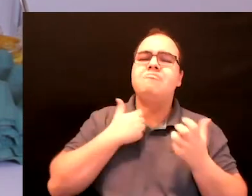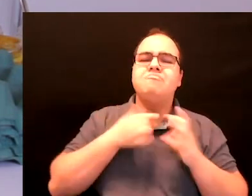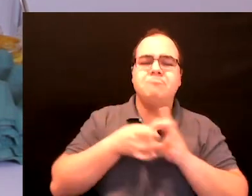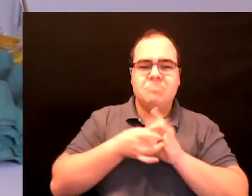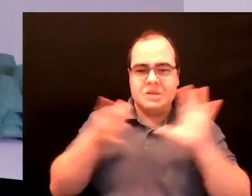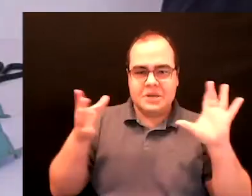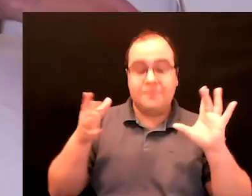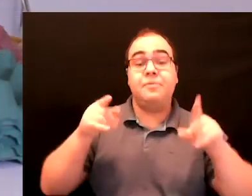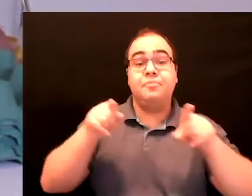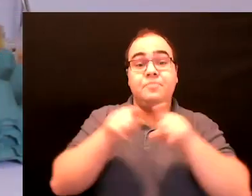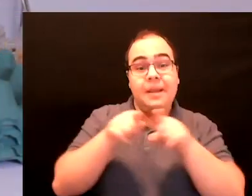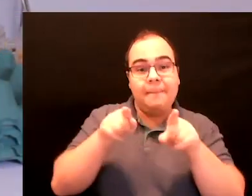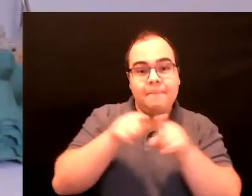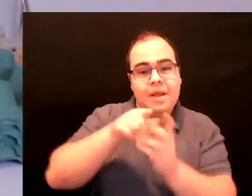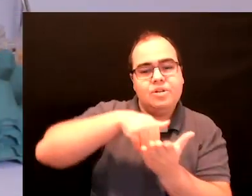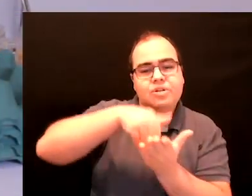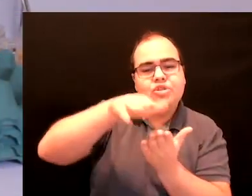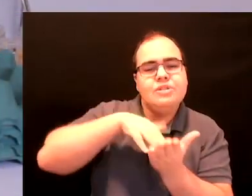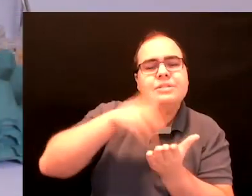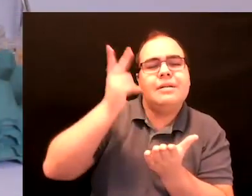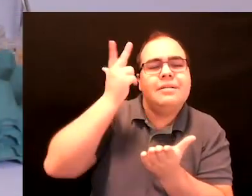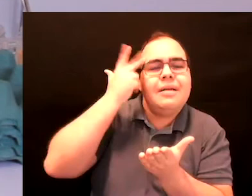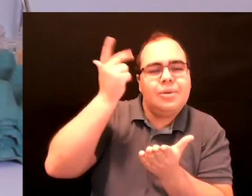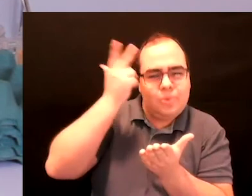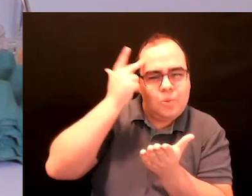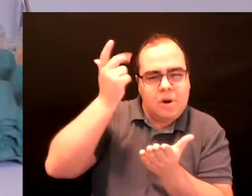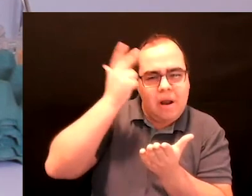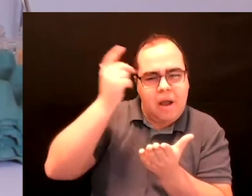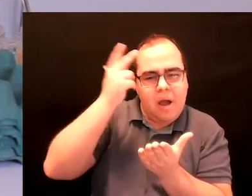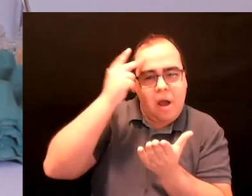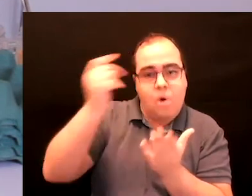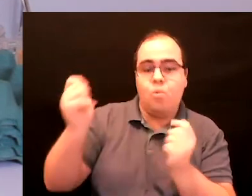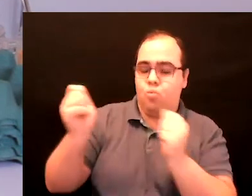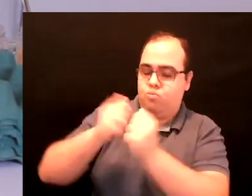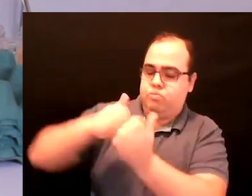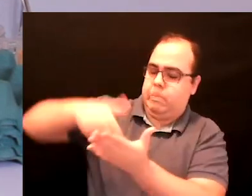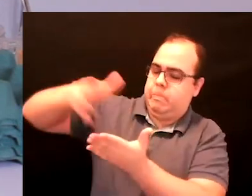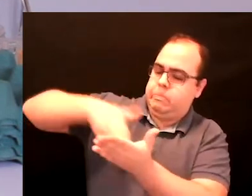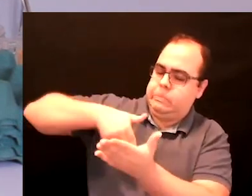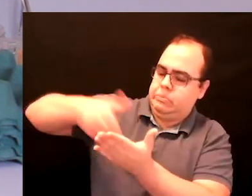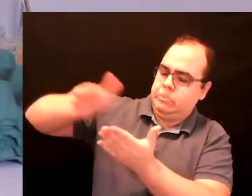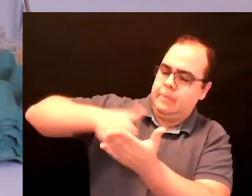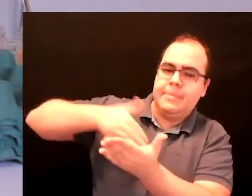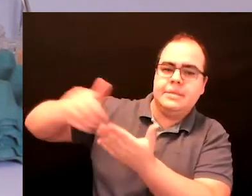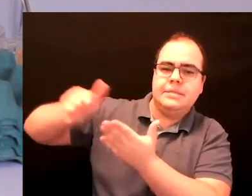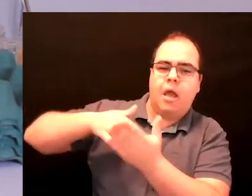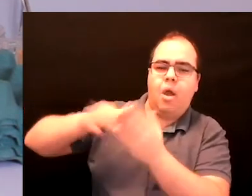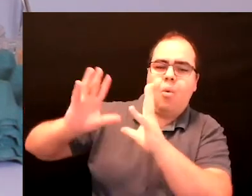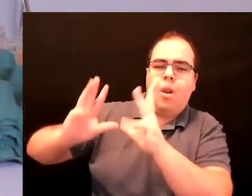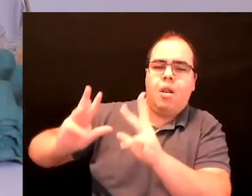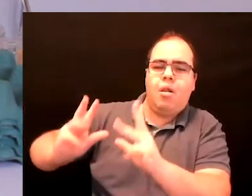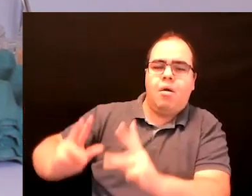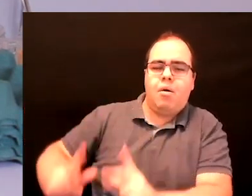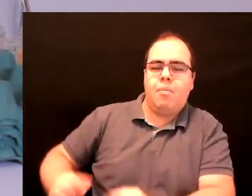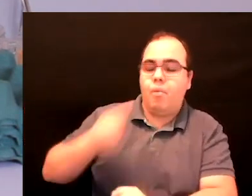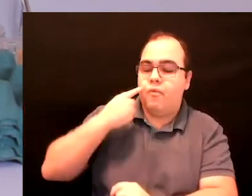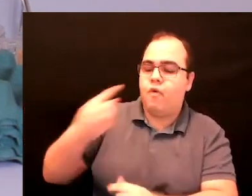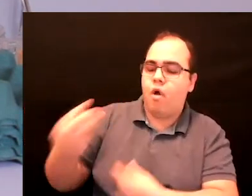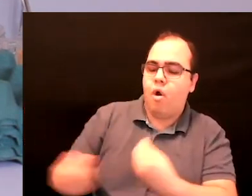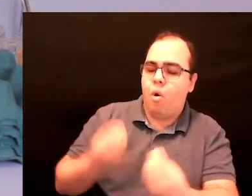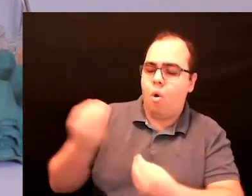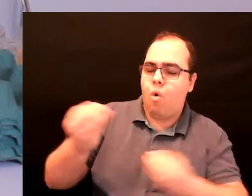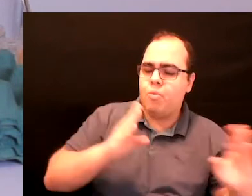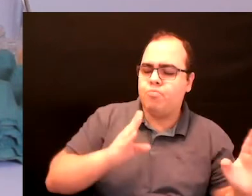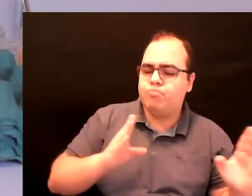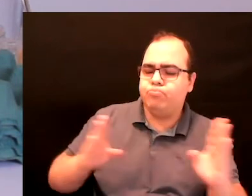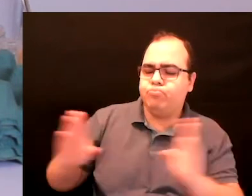quero aqui em cima. Nossa tinta natural de açafrão da terra. Com um pincel limpo. Vou